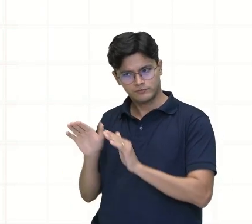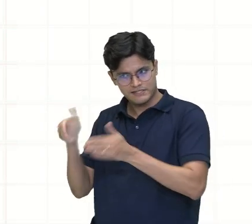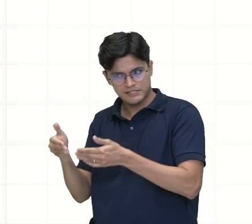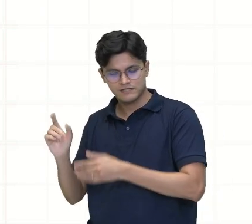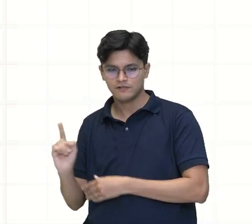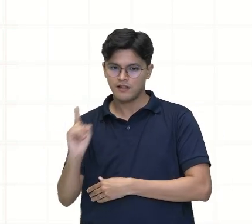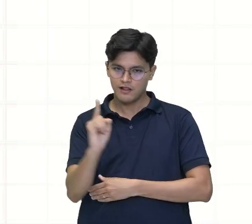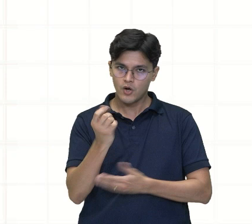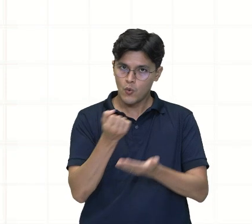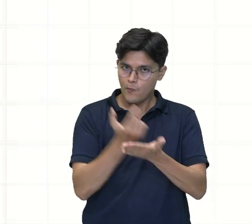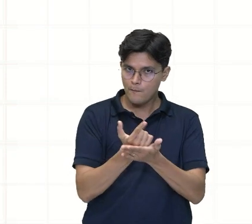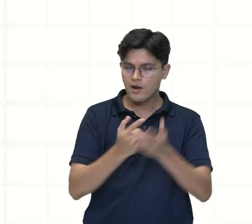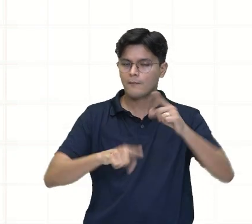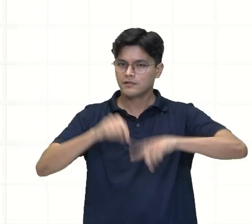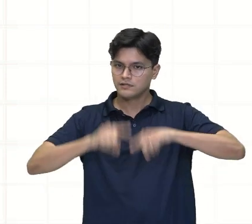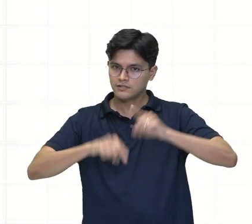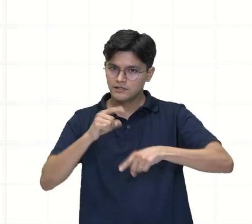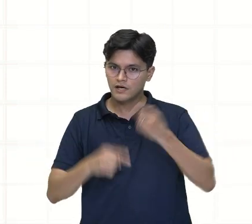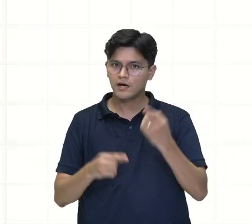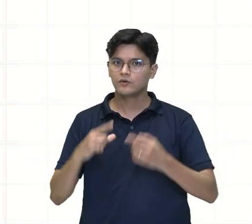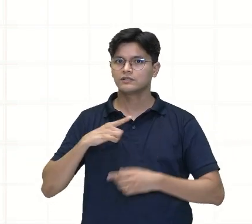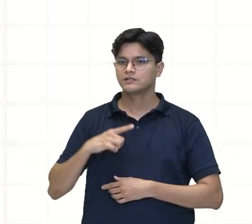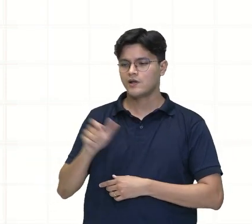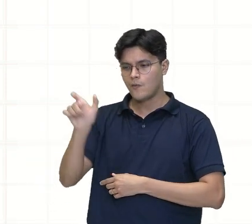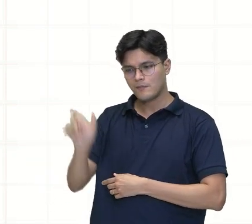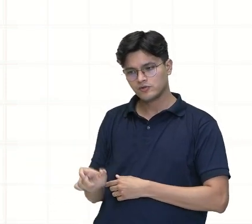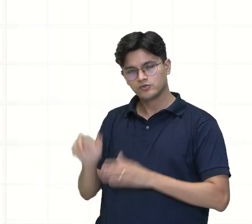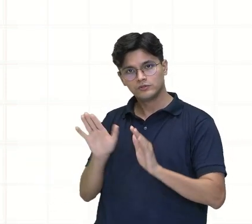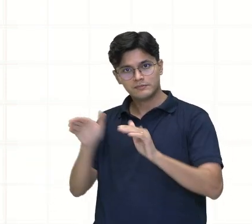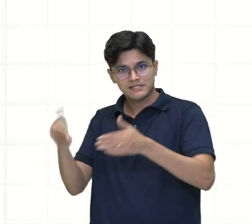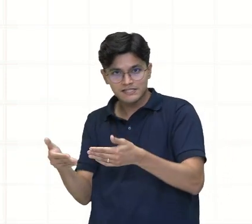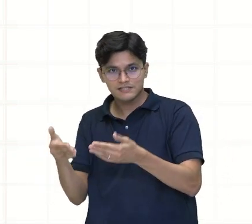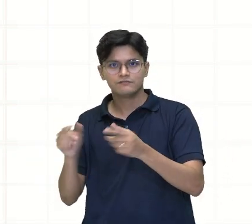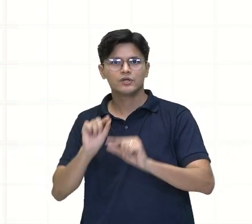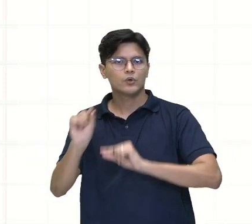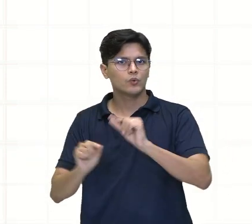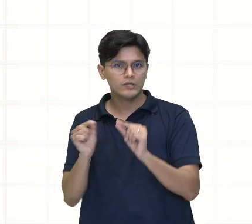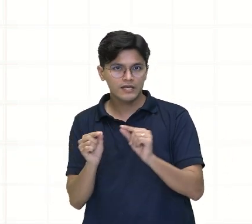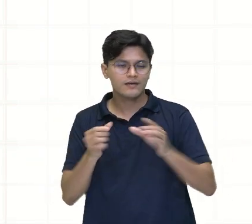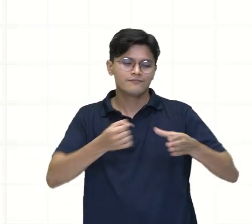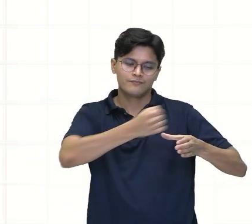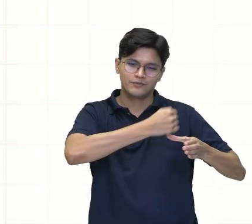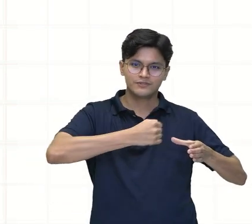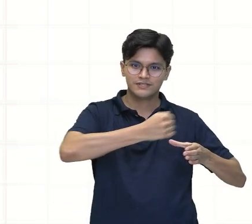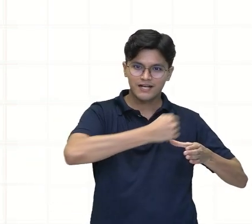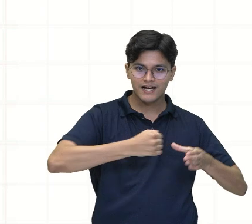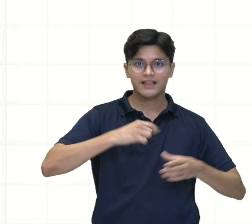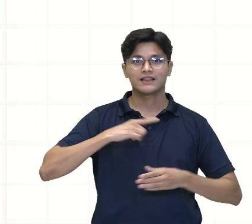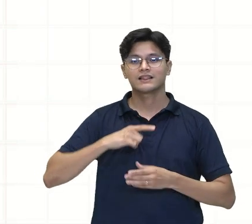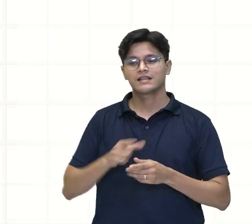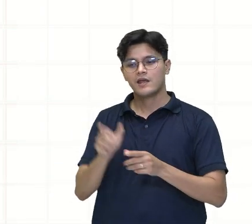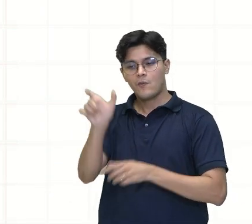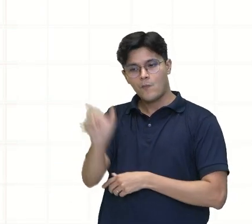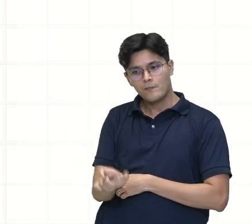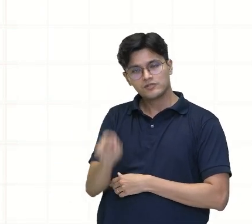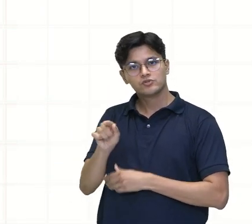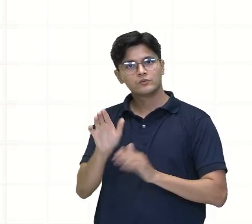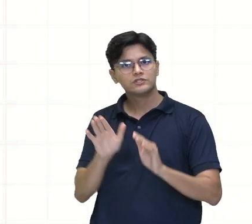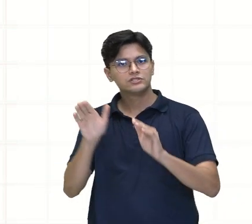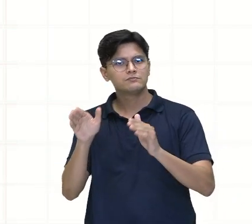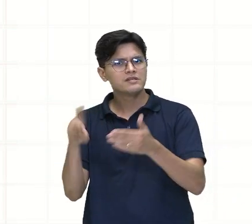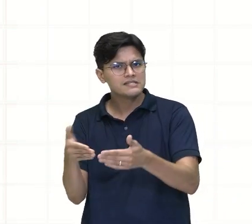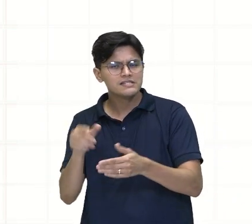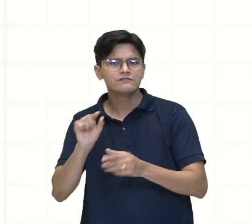pessoa também que vai comercializar esse brigadeiro. No final da produção, o produto final fica na mão dessa pessoa que